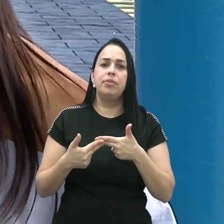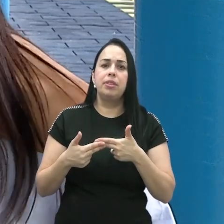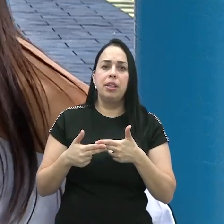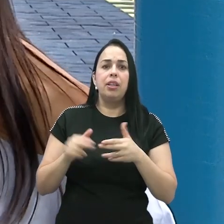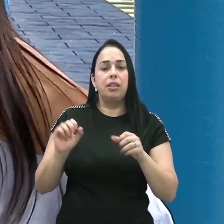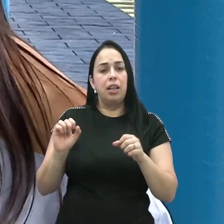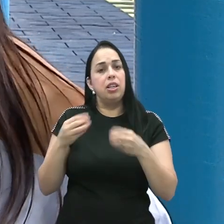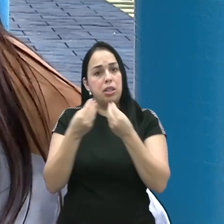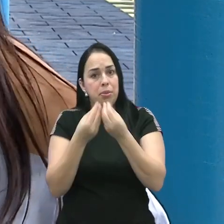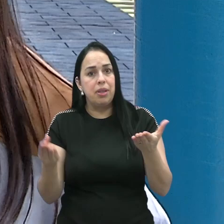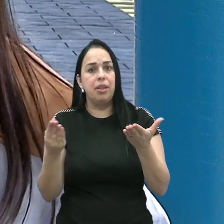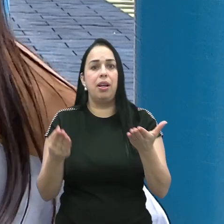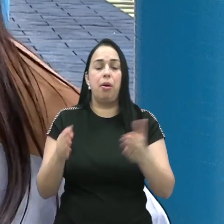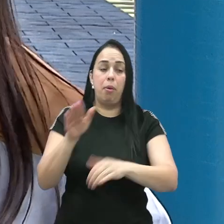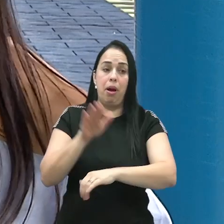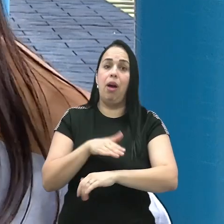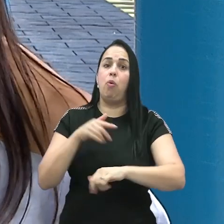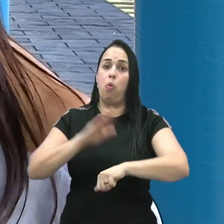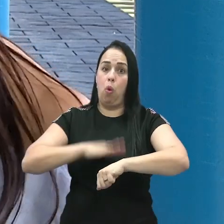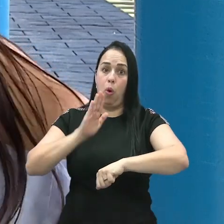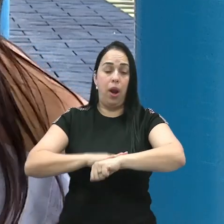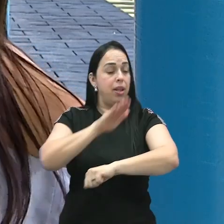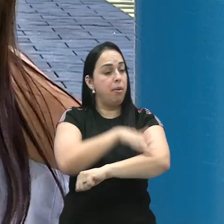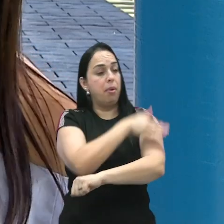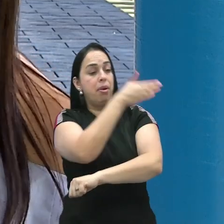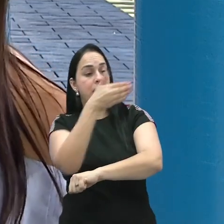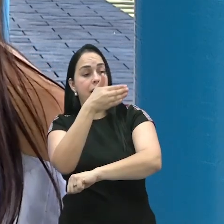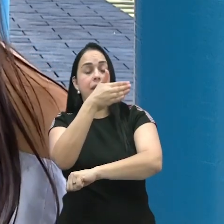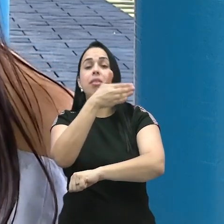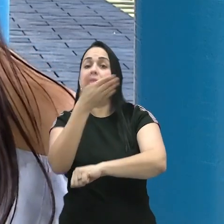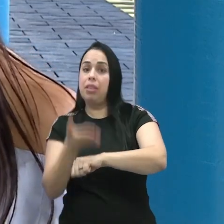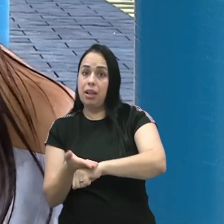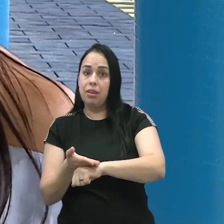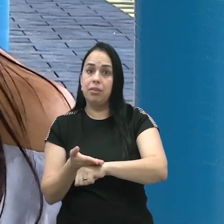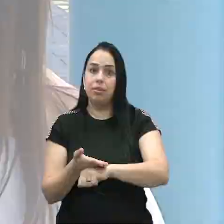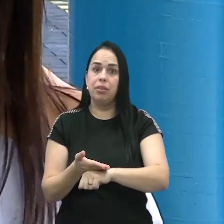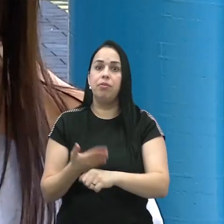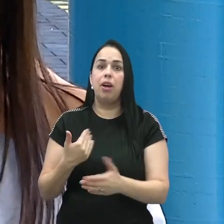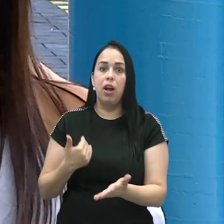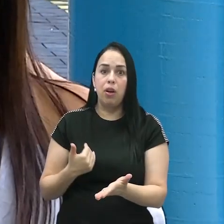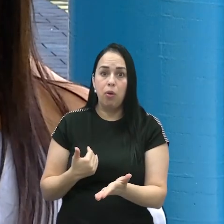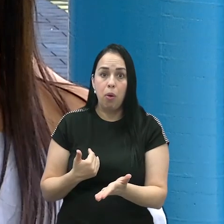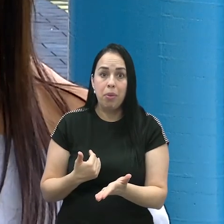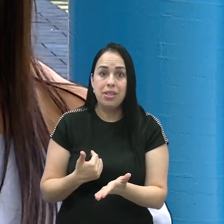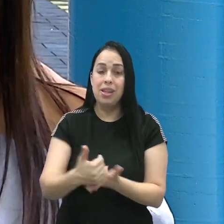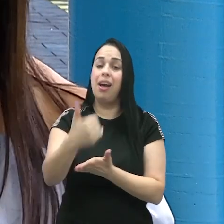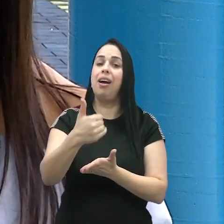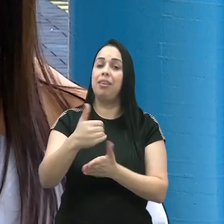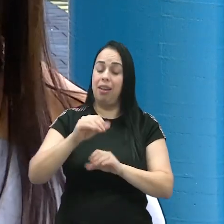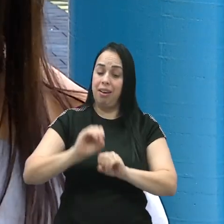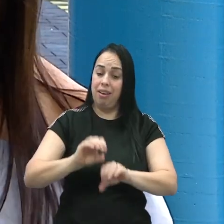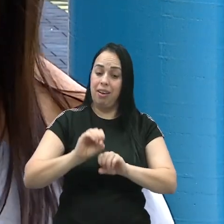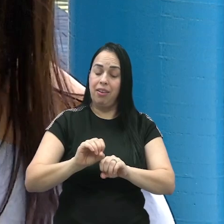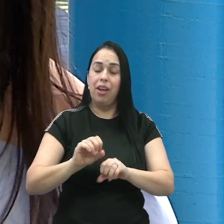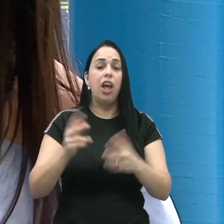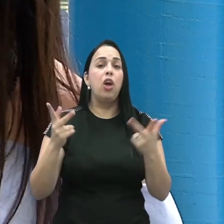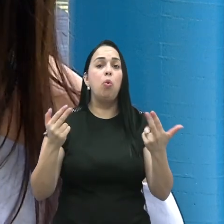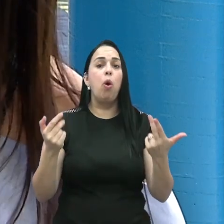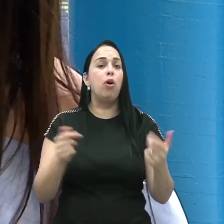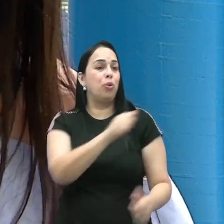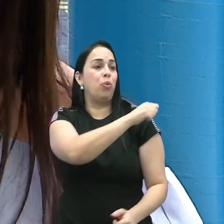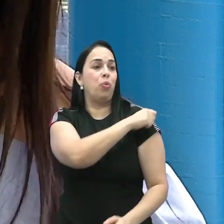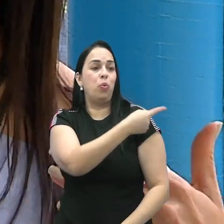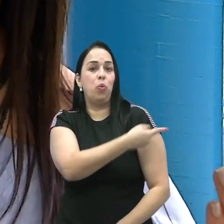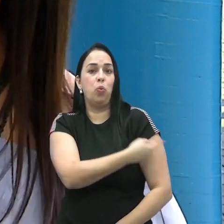dos motivos pelo qual essa escola está ofertando o parcial e o integral. Nós vamos começar com a 5.0 na educação